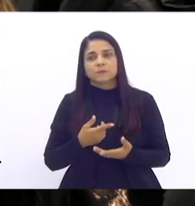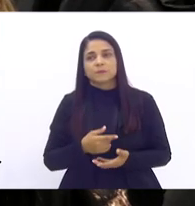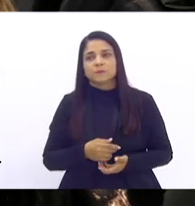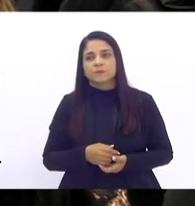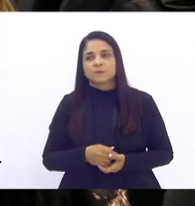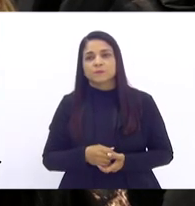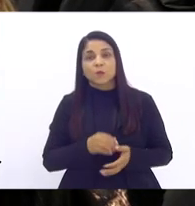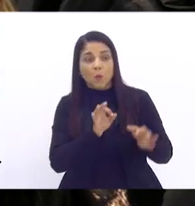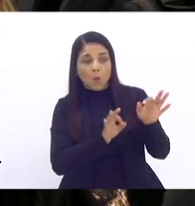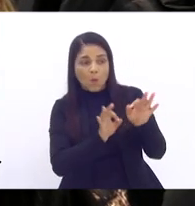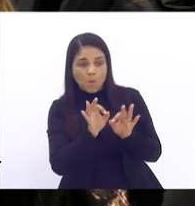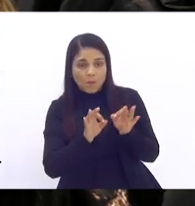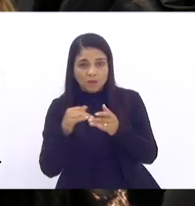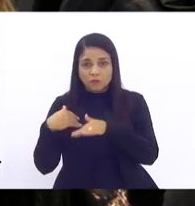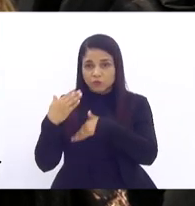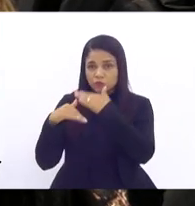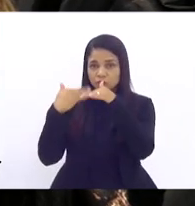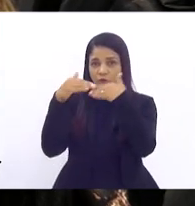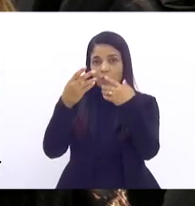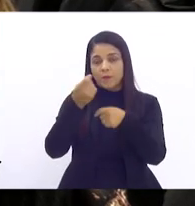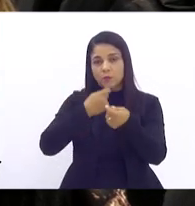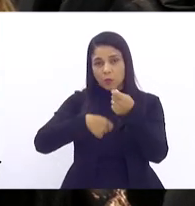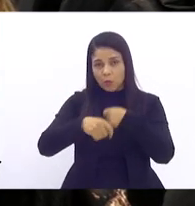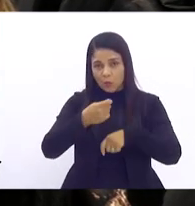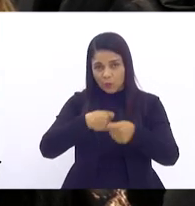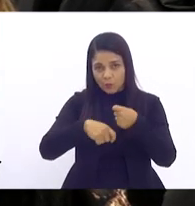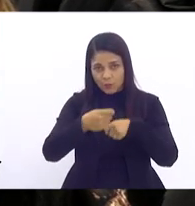um plano de desenvolvimento econômico